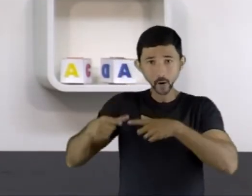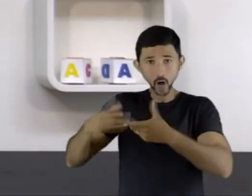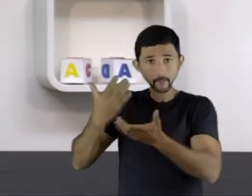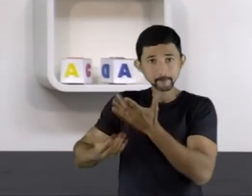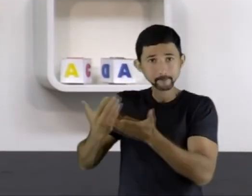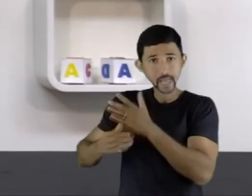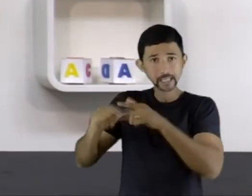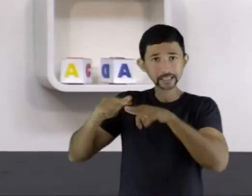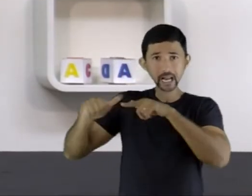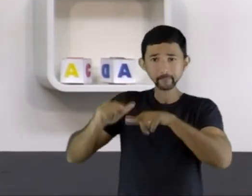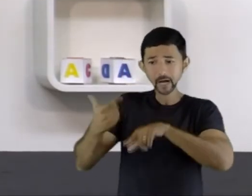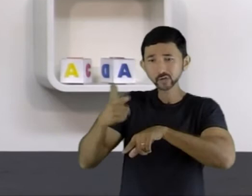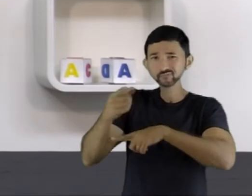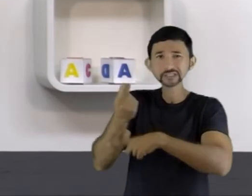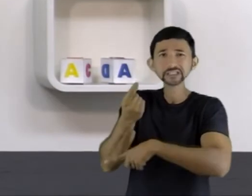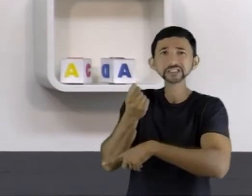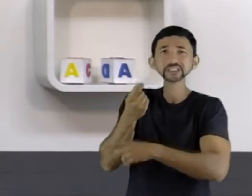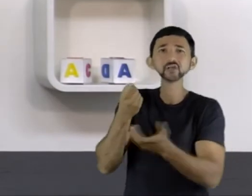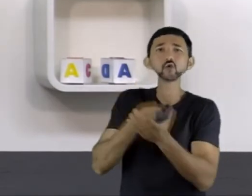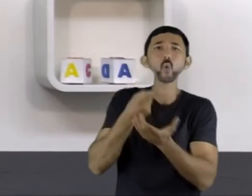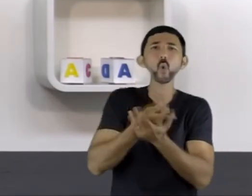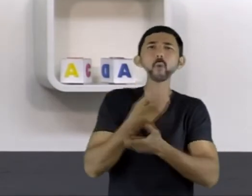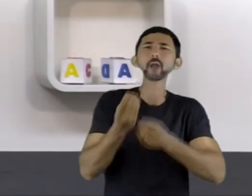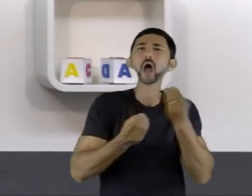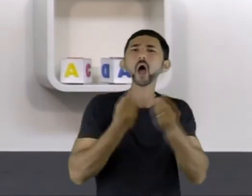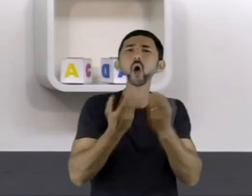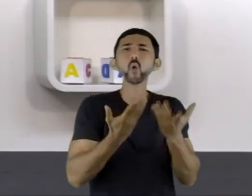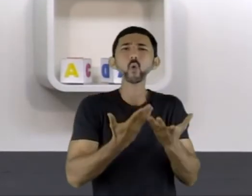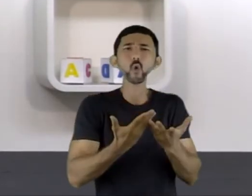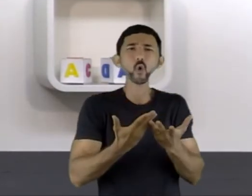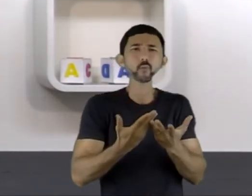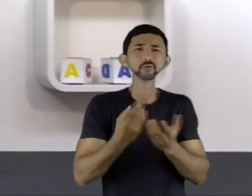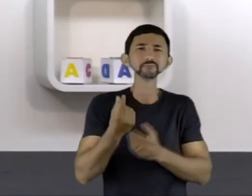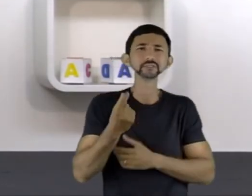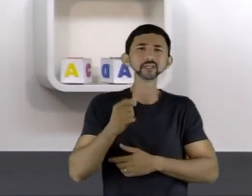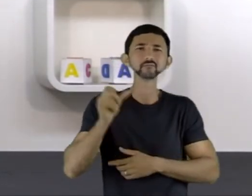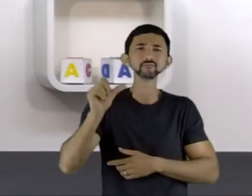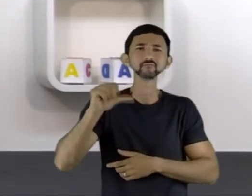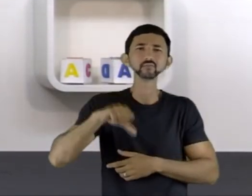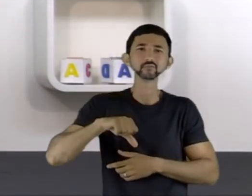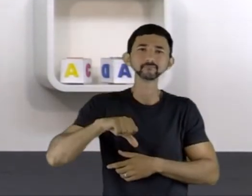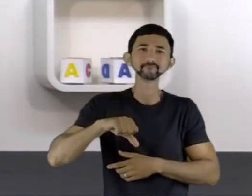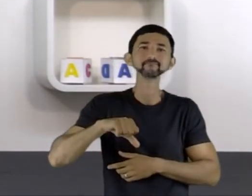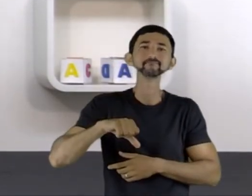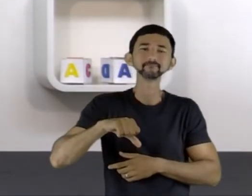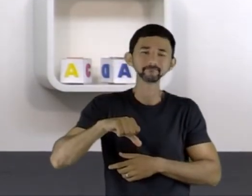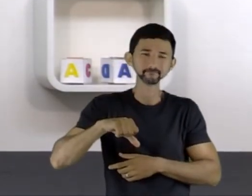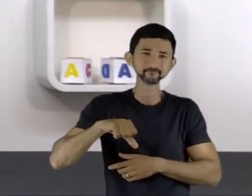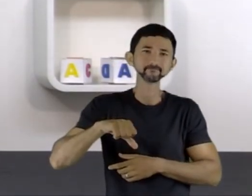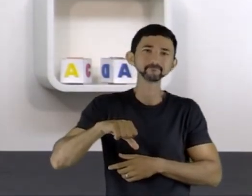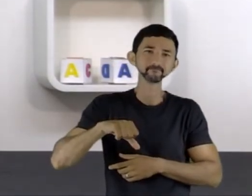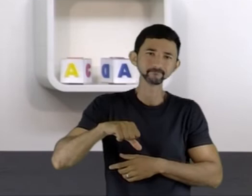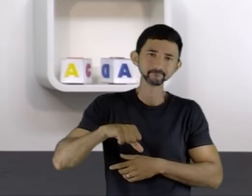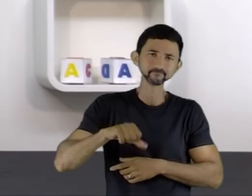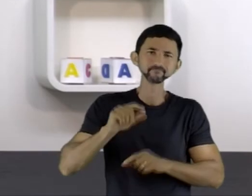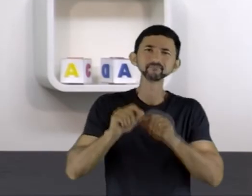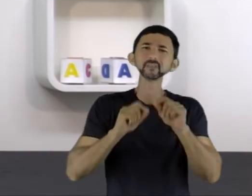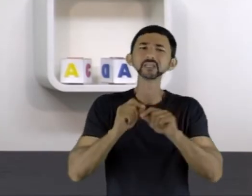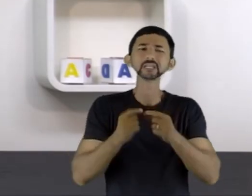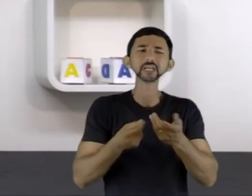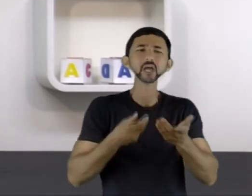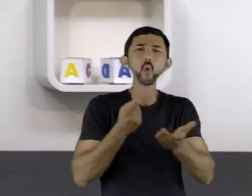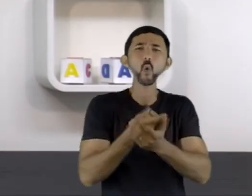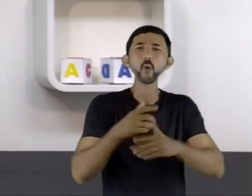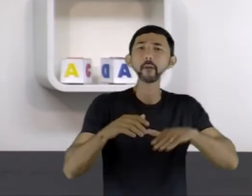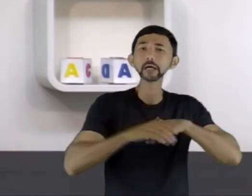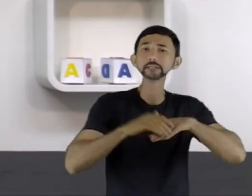desempregada, não tem dinheiro para consumir, o que acontece com a economia? Quebra. Quem é que vai consumir os